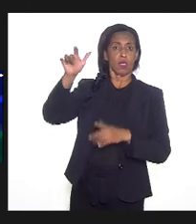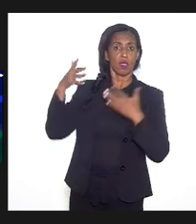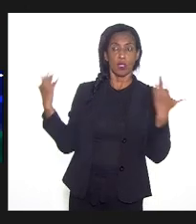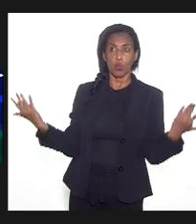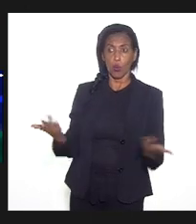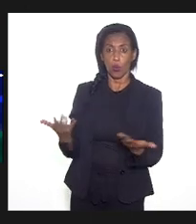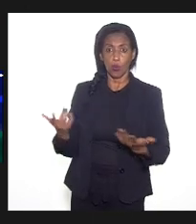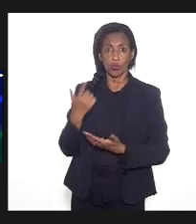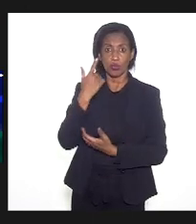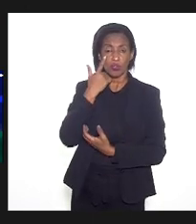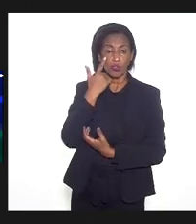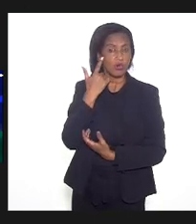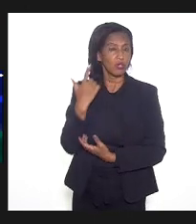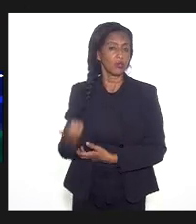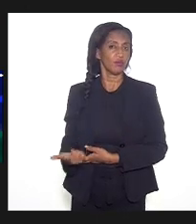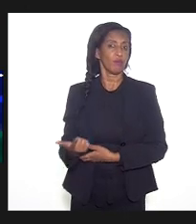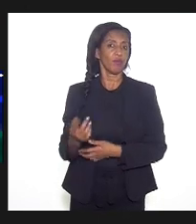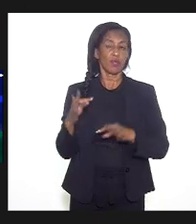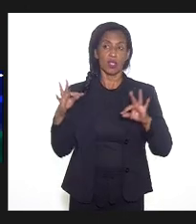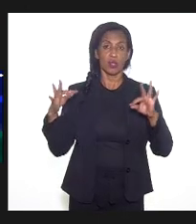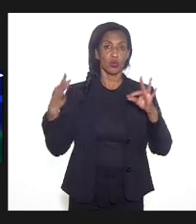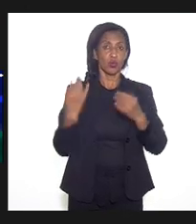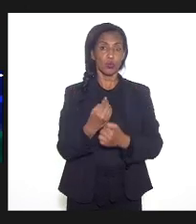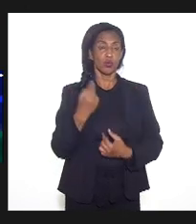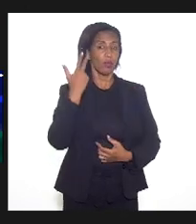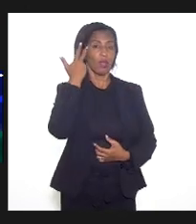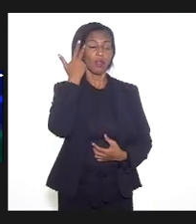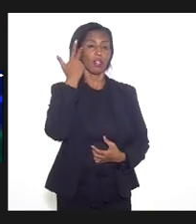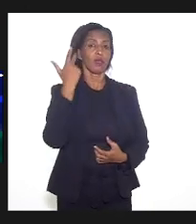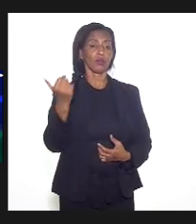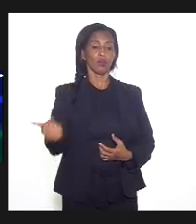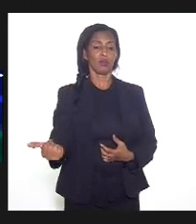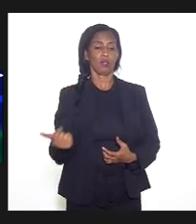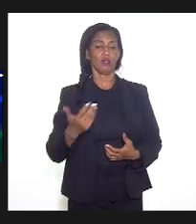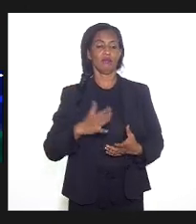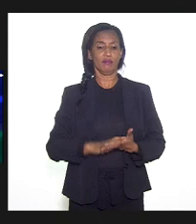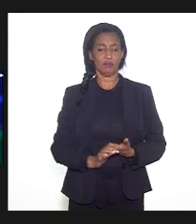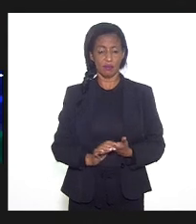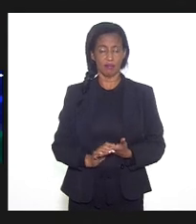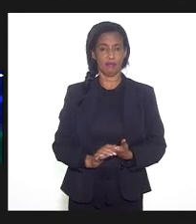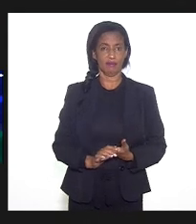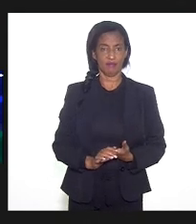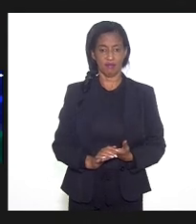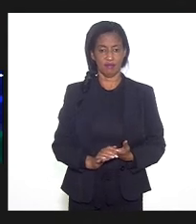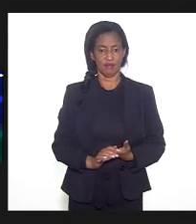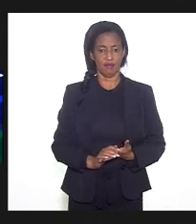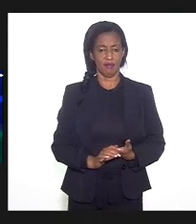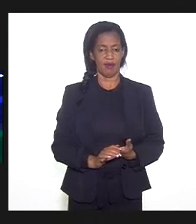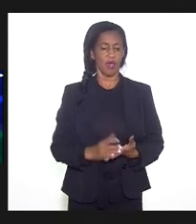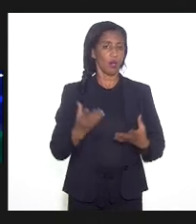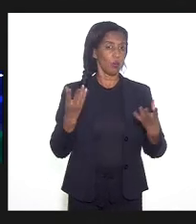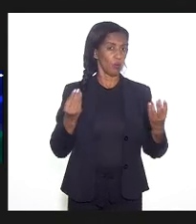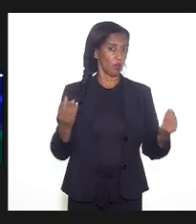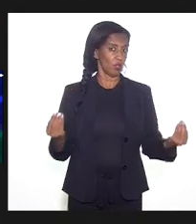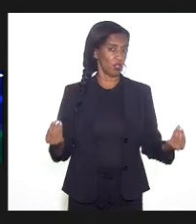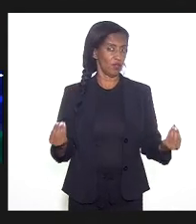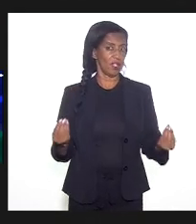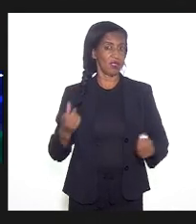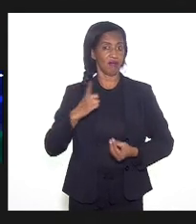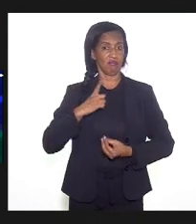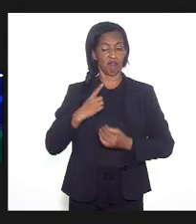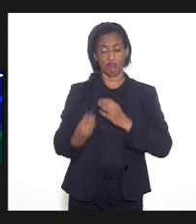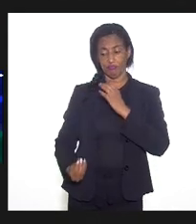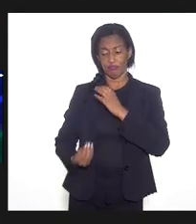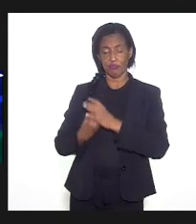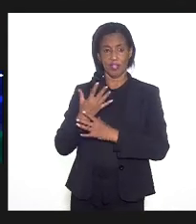gente conhece hoje. Isso tudo é uma questão natural, que não há nenhuma discussão nesse aspecto. Muitas vezes tentam criar